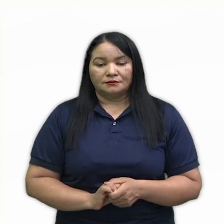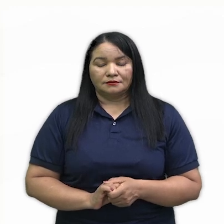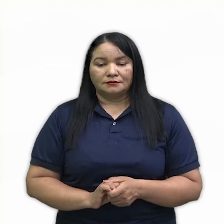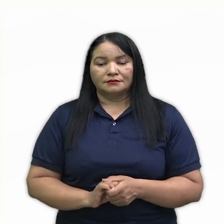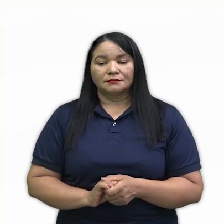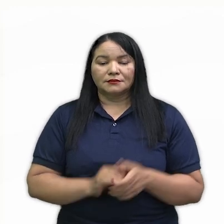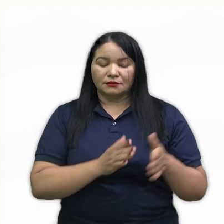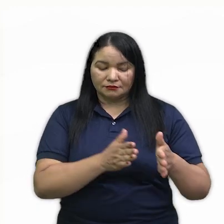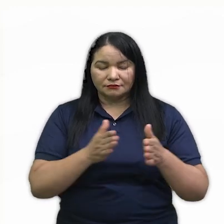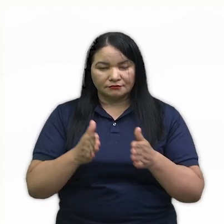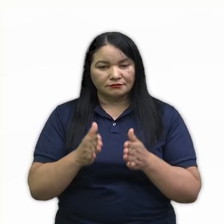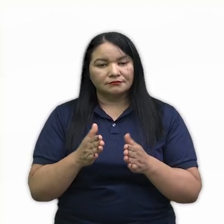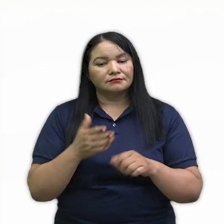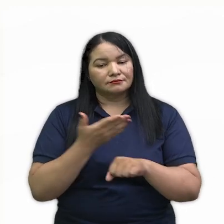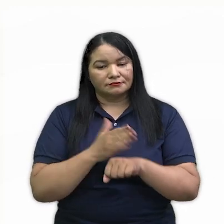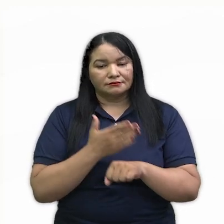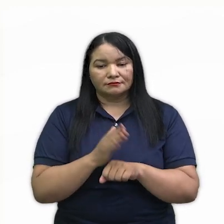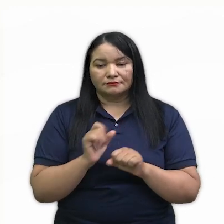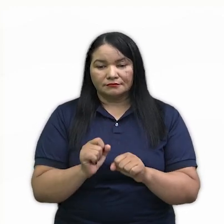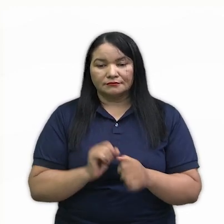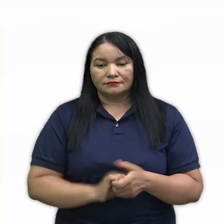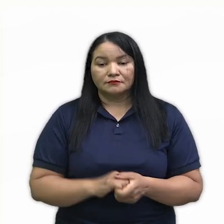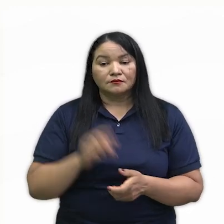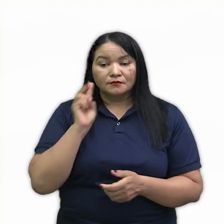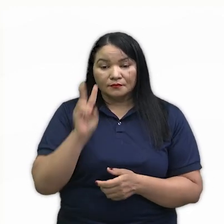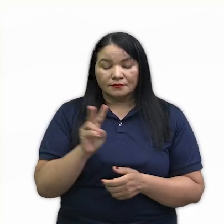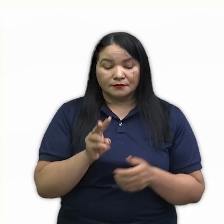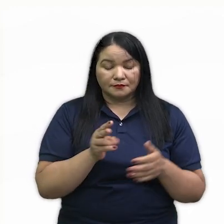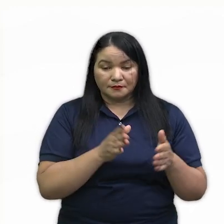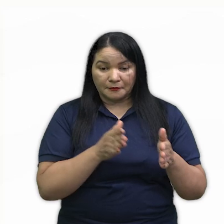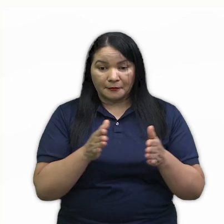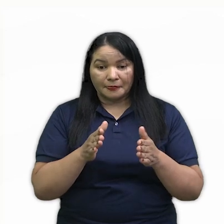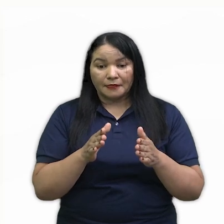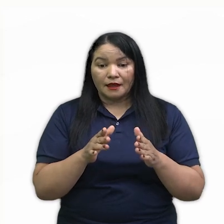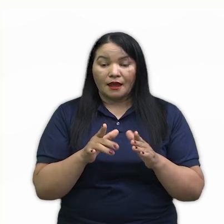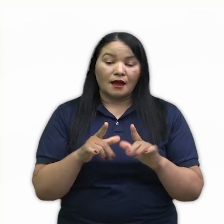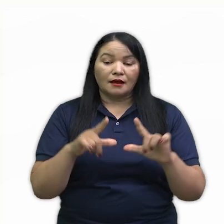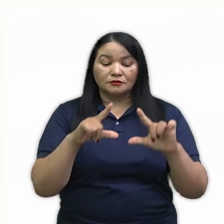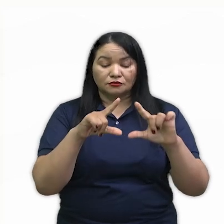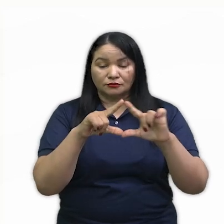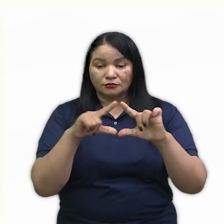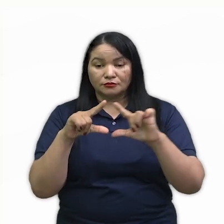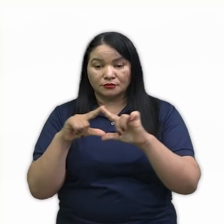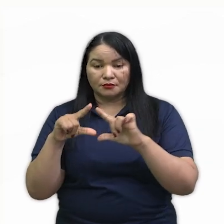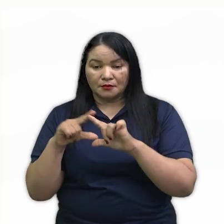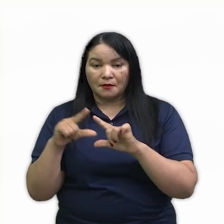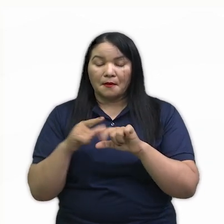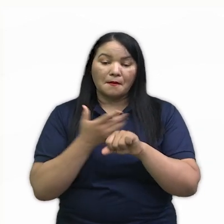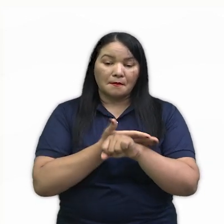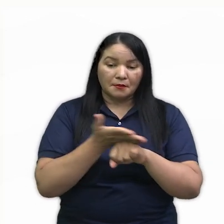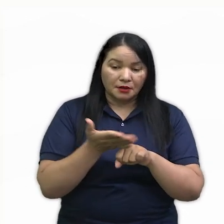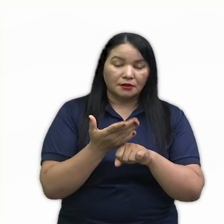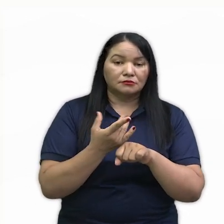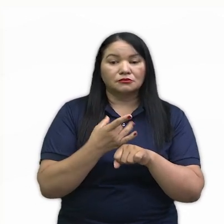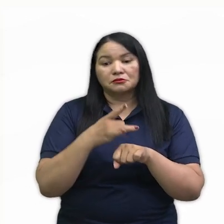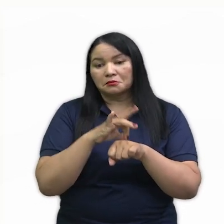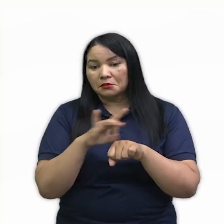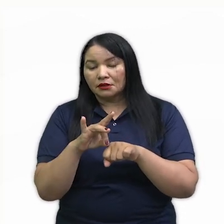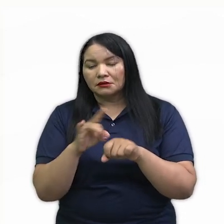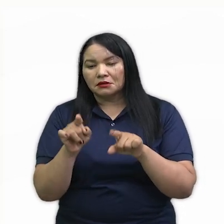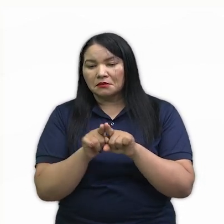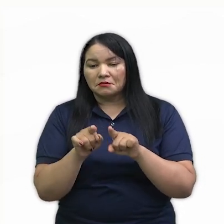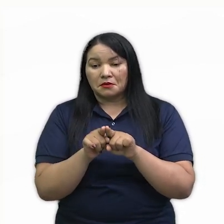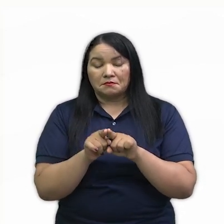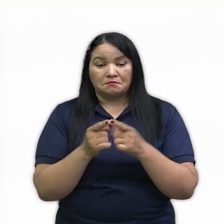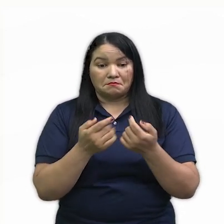das sequências. Olha essa outra aí, ó. Observe esta sequência de figuras formadas por triângulos brancos e pretos. Vamos lá. No mesmo